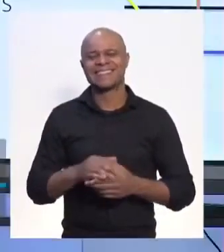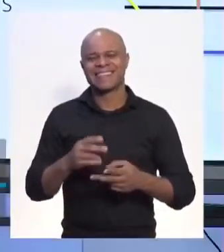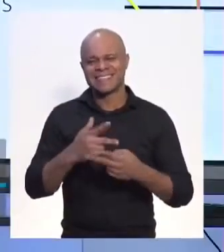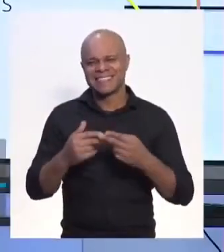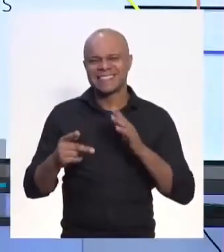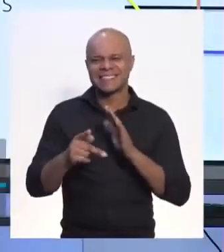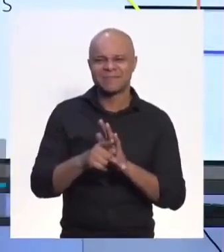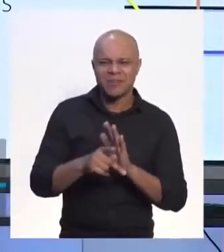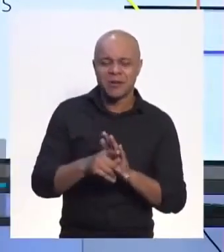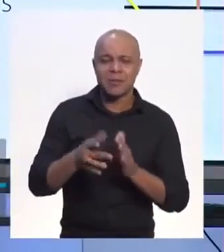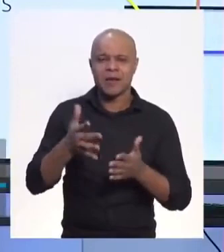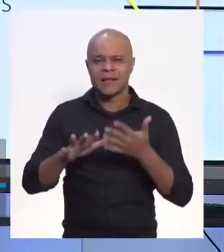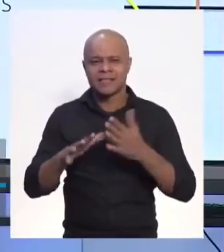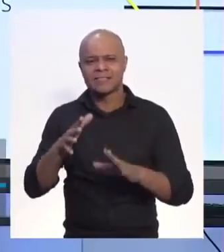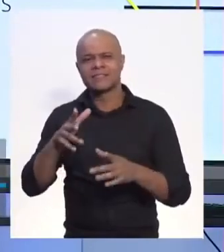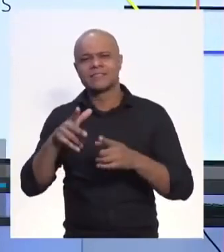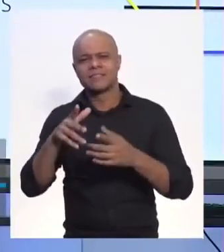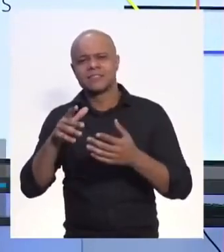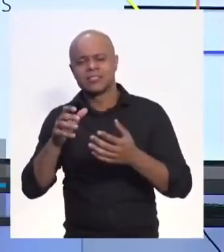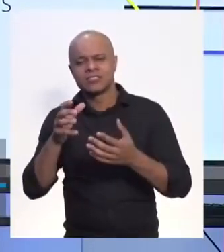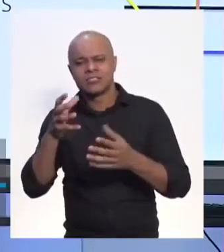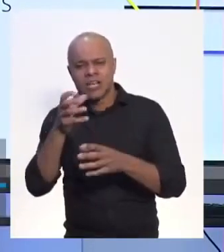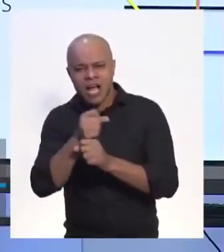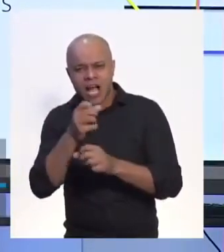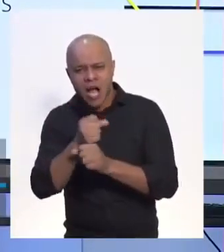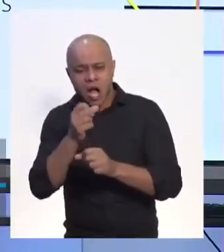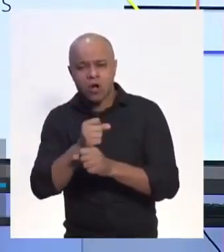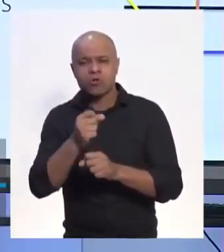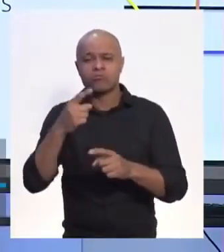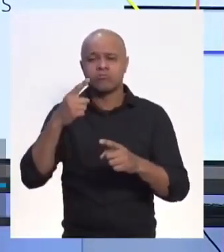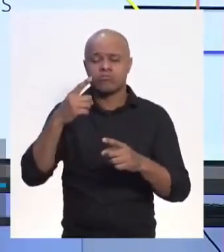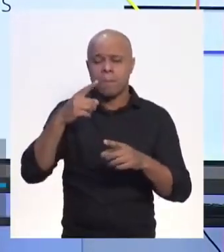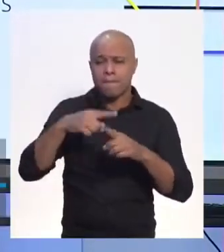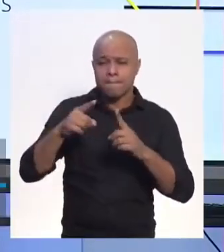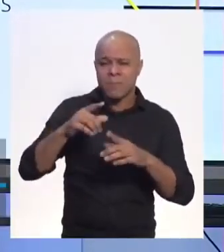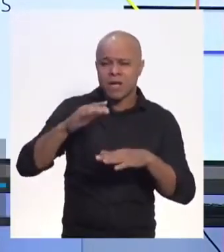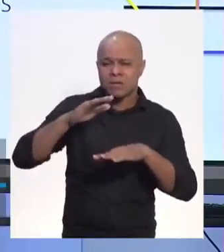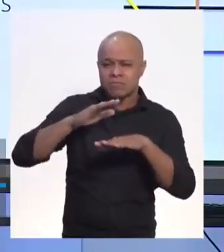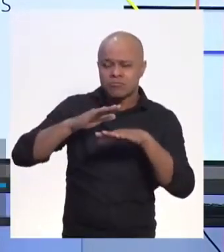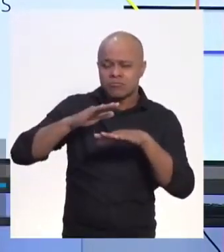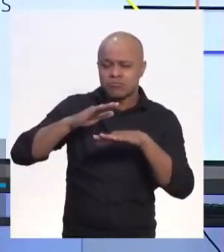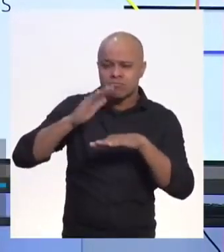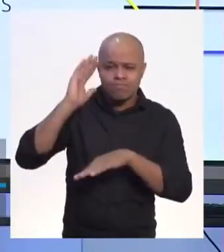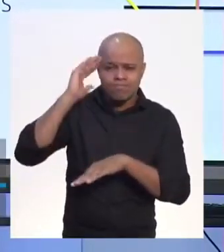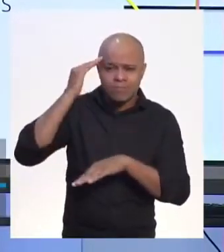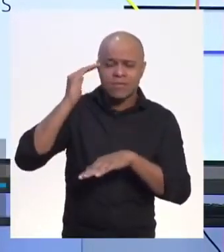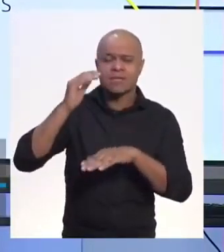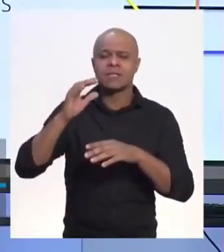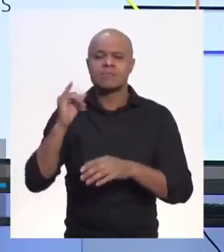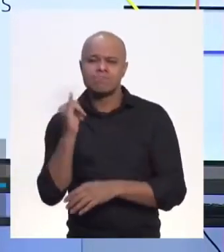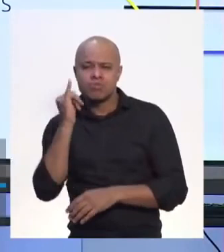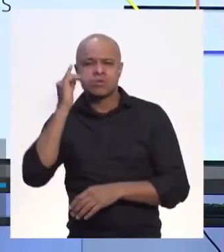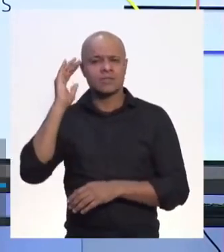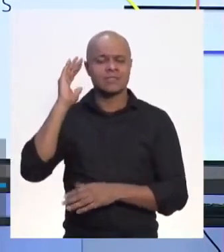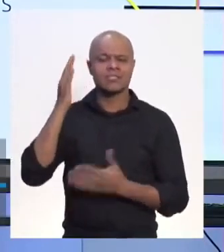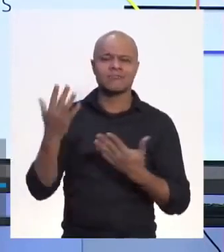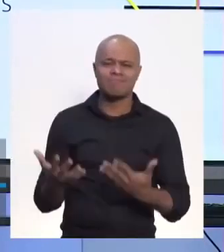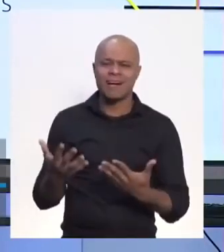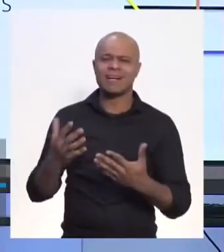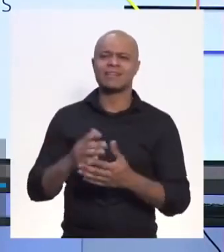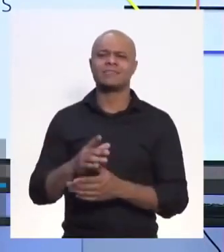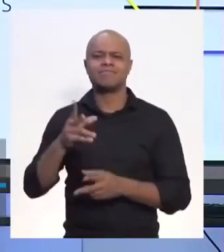você faz todos aqueles processos matemáticos. É isso que é, né? Os fundamentos matemáticos, né? A